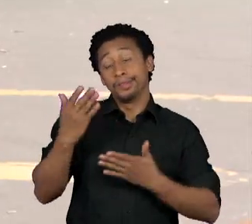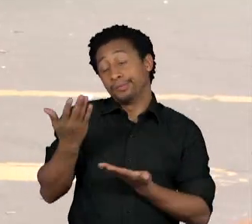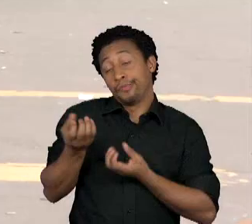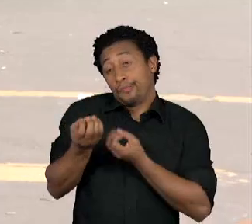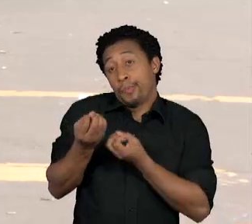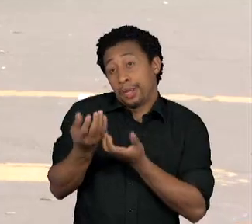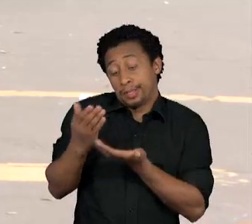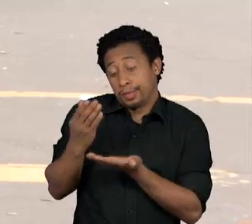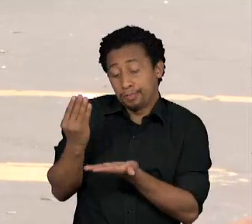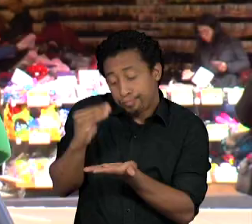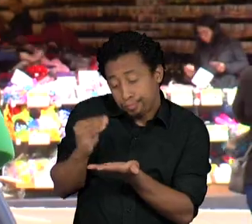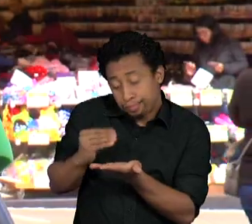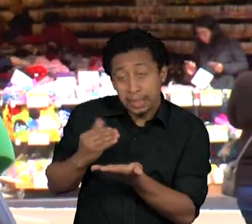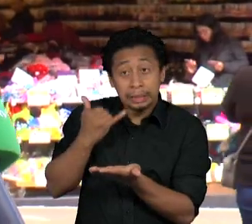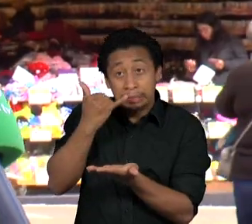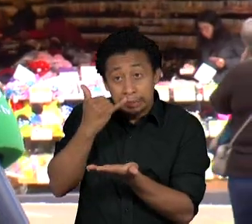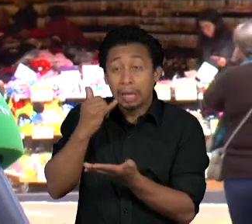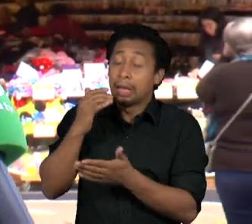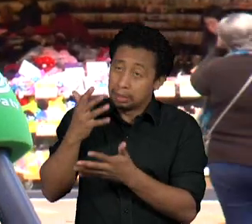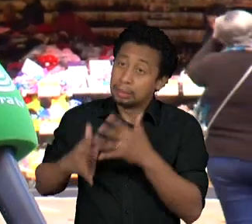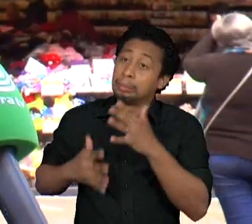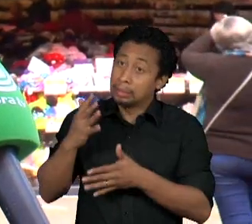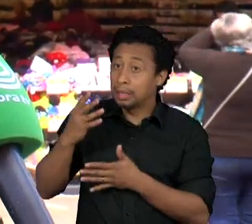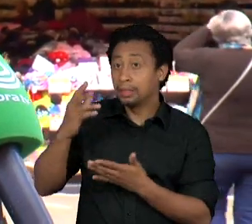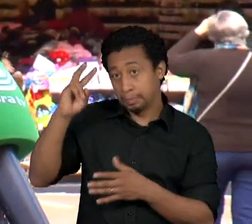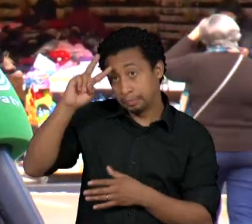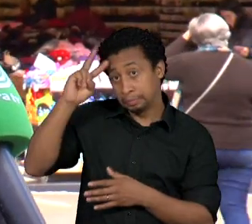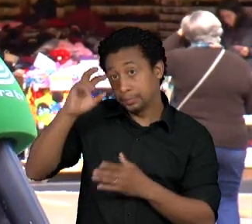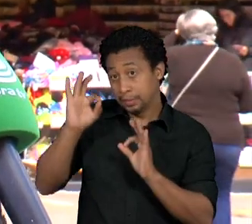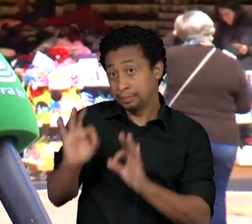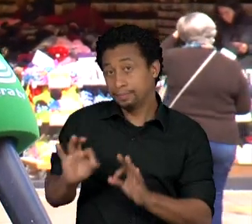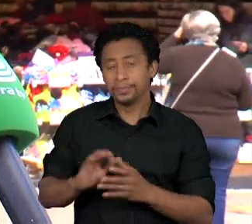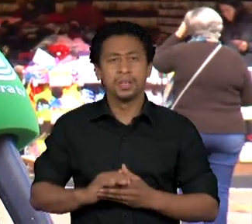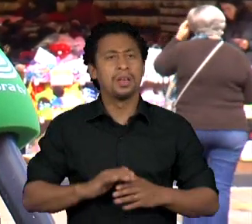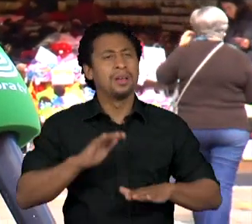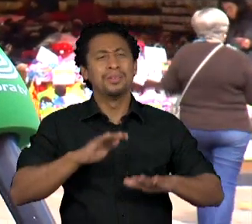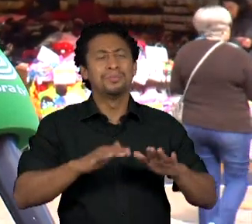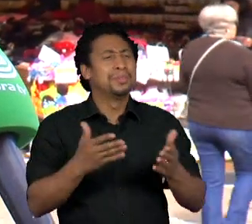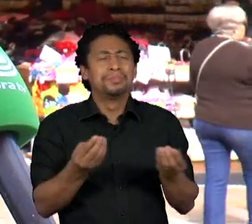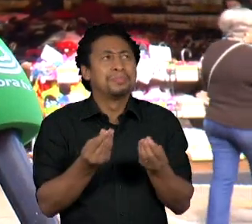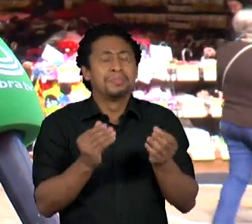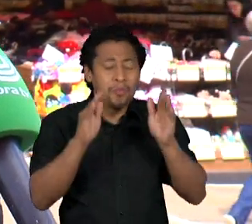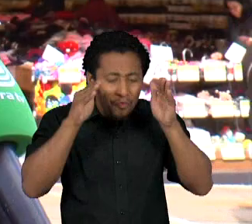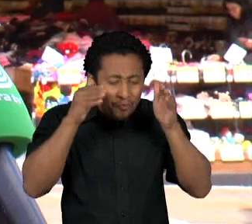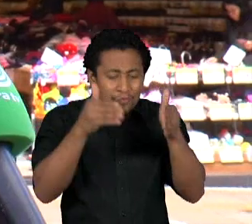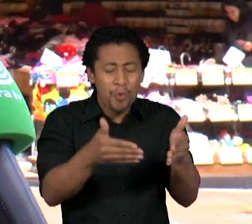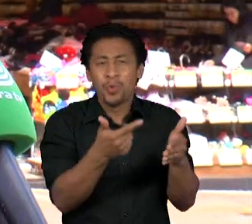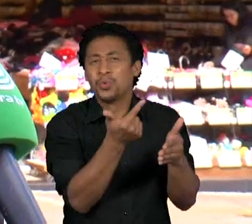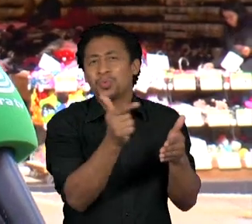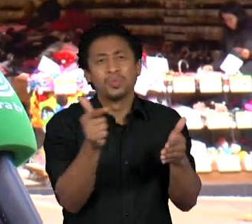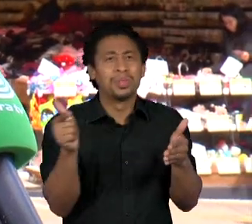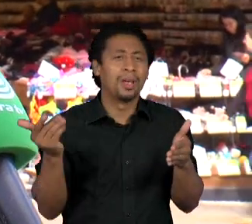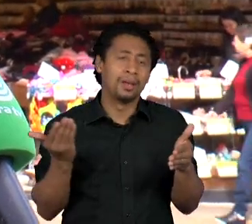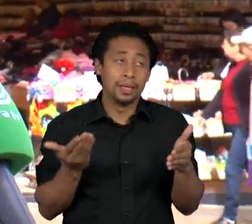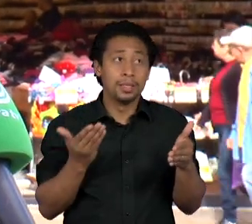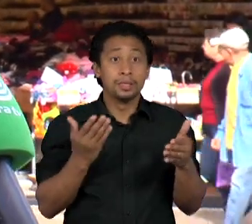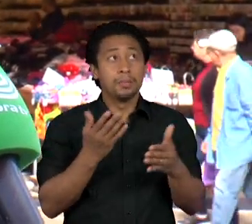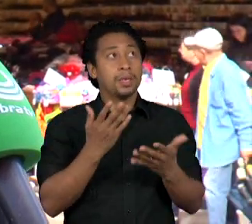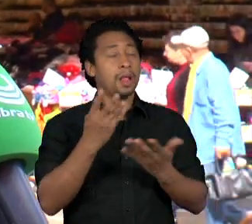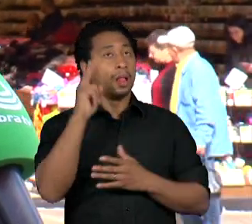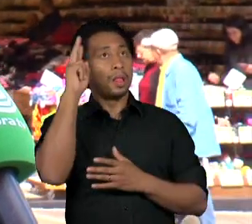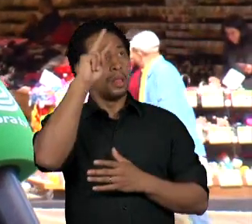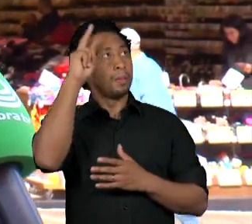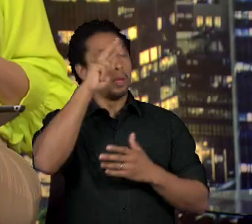Eu acho que afeta sim. A gente acaba ficando cada vez mais sem foco, sem conseguir lembrar